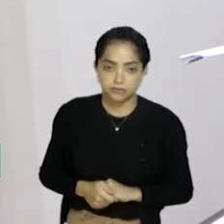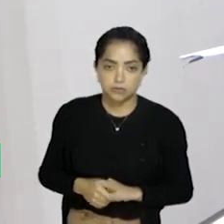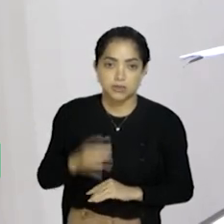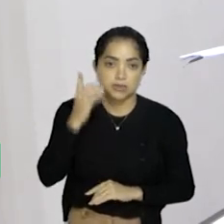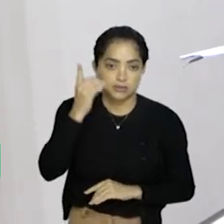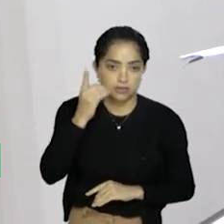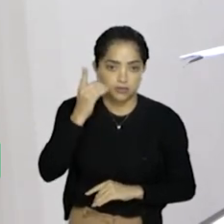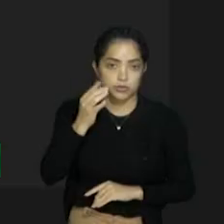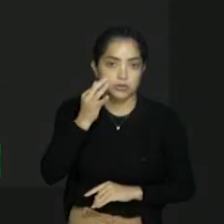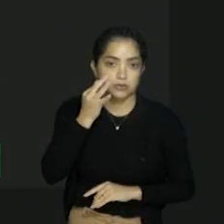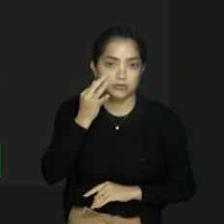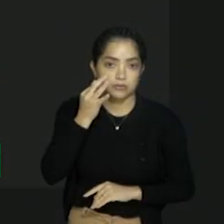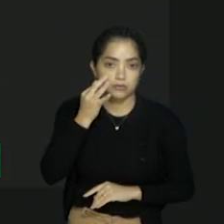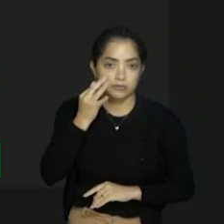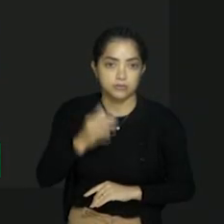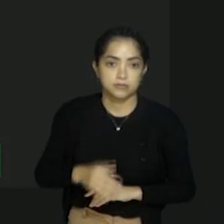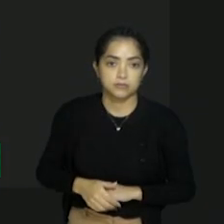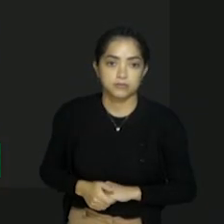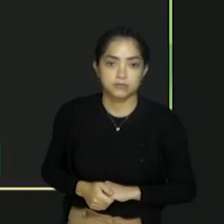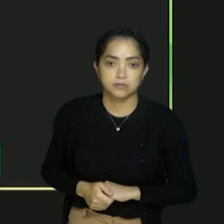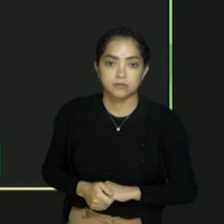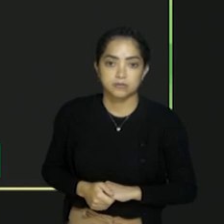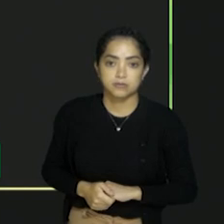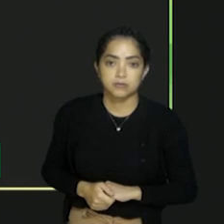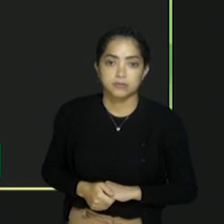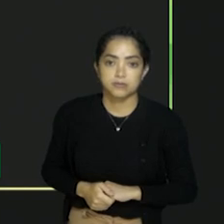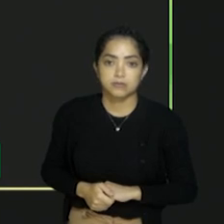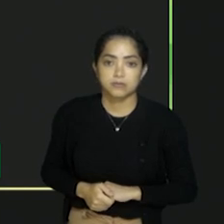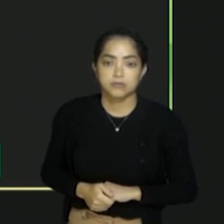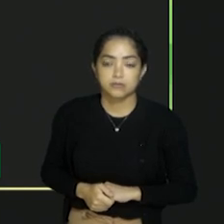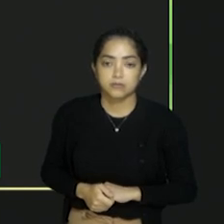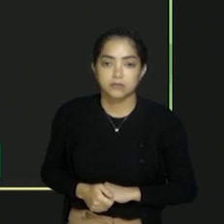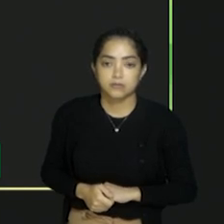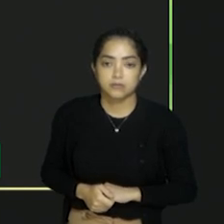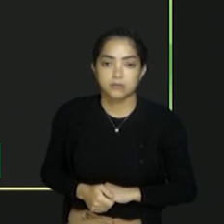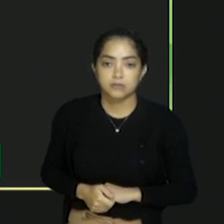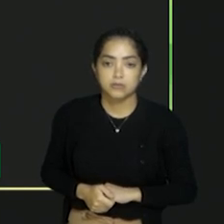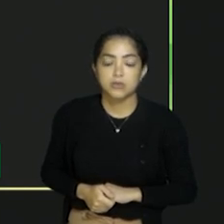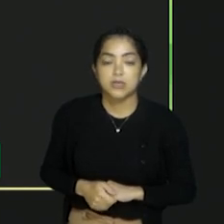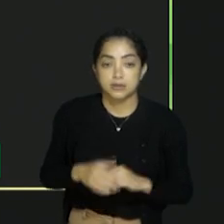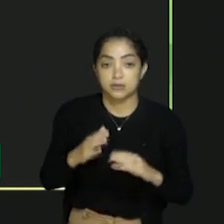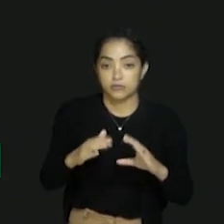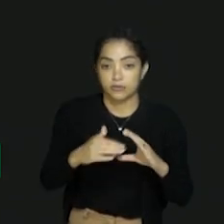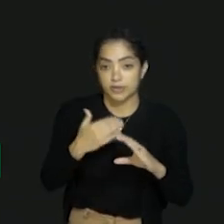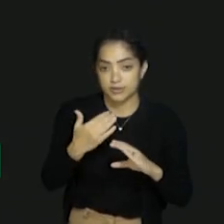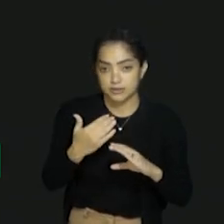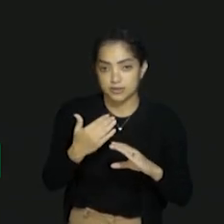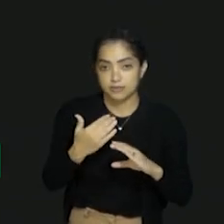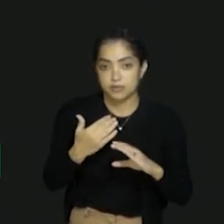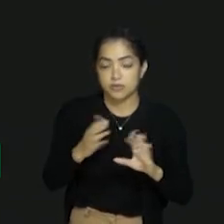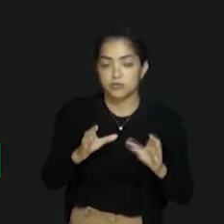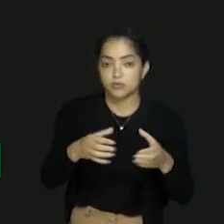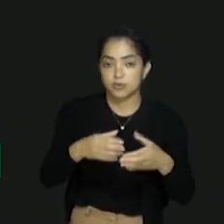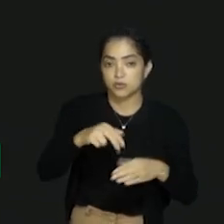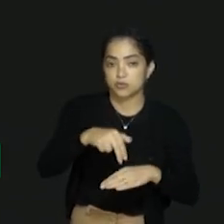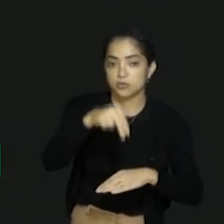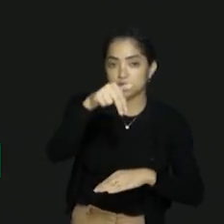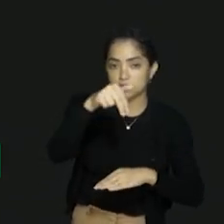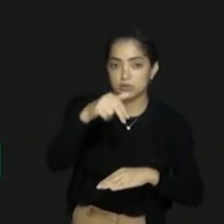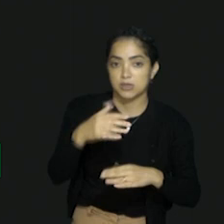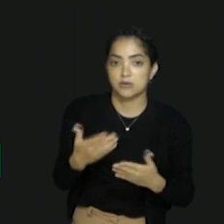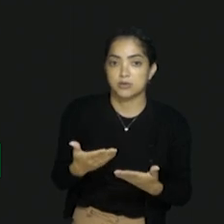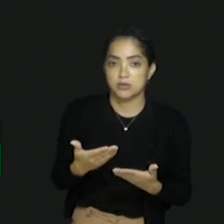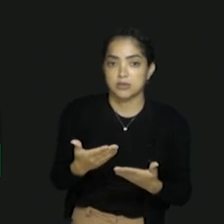com alegria então foi foi recebido né pela bancada do Norte essa essa